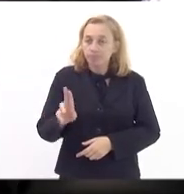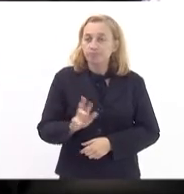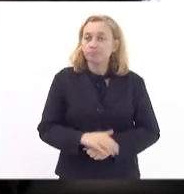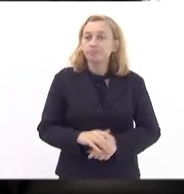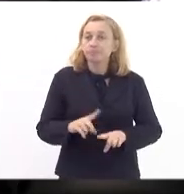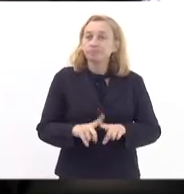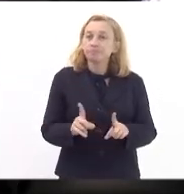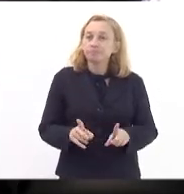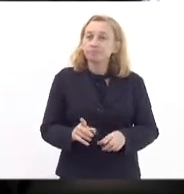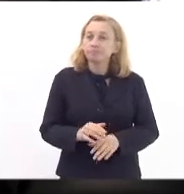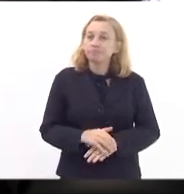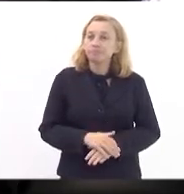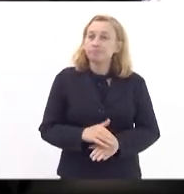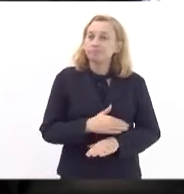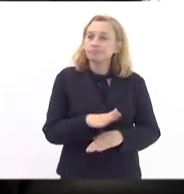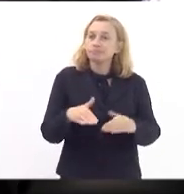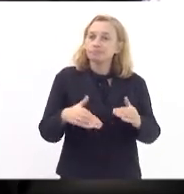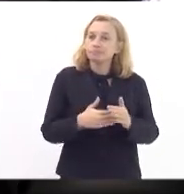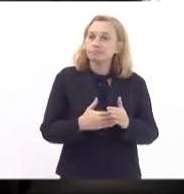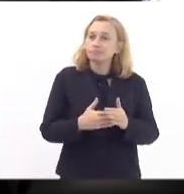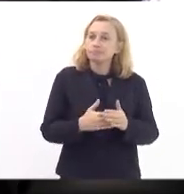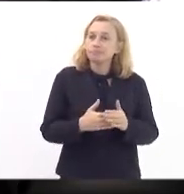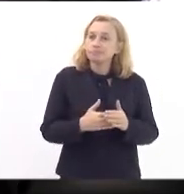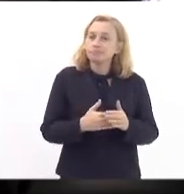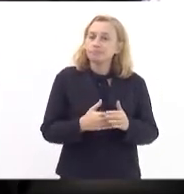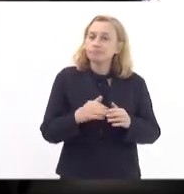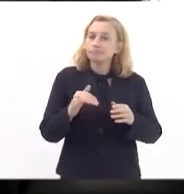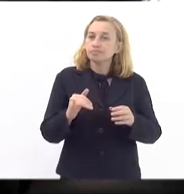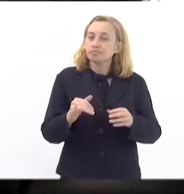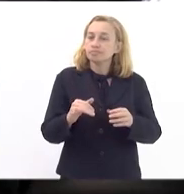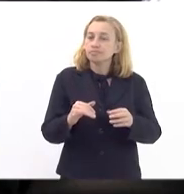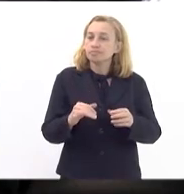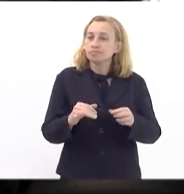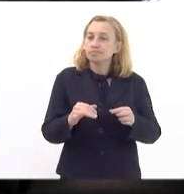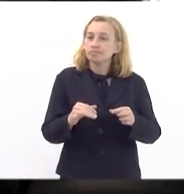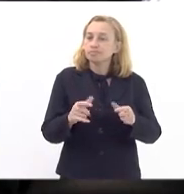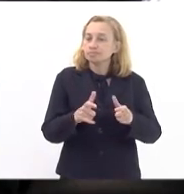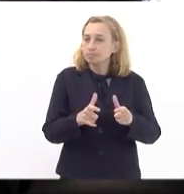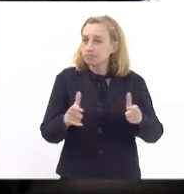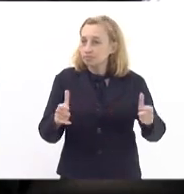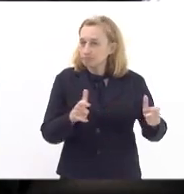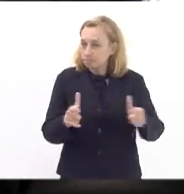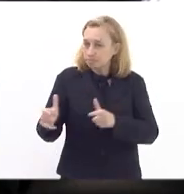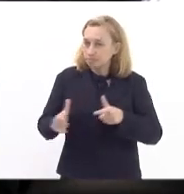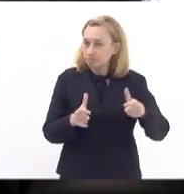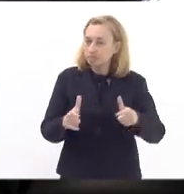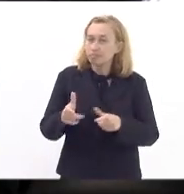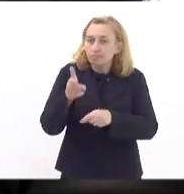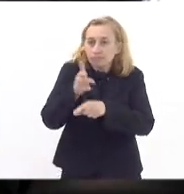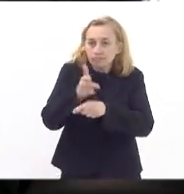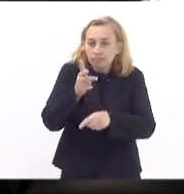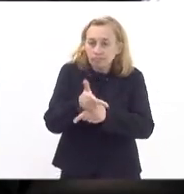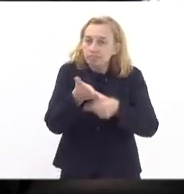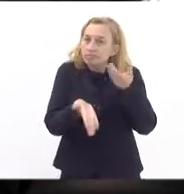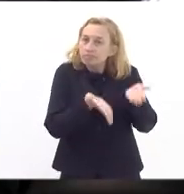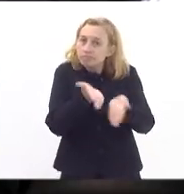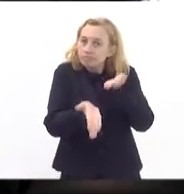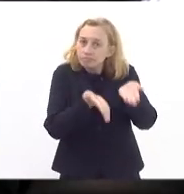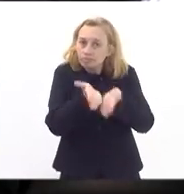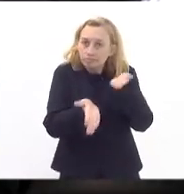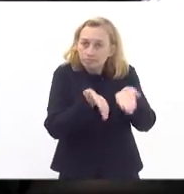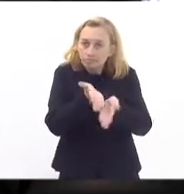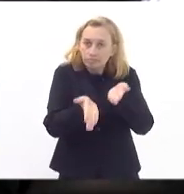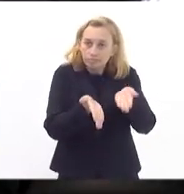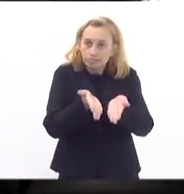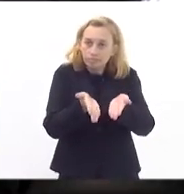mas que tem o trajeto que precisa ser monitorado que precisa ser cuidado e que